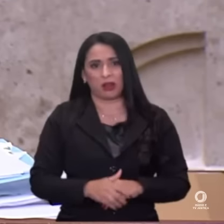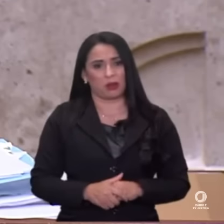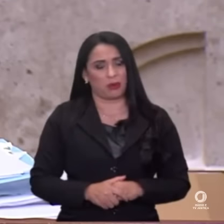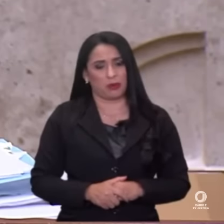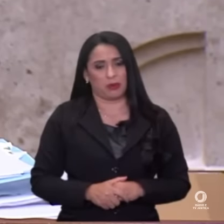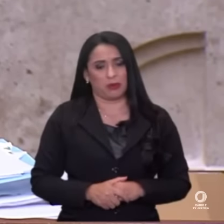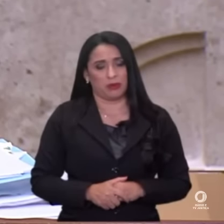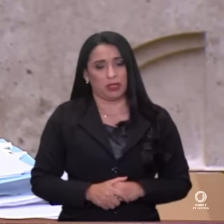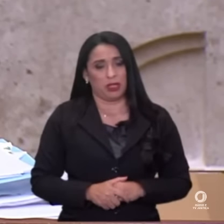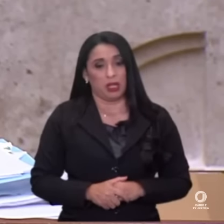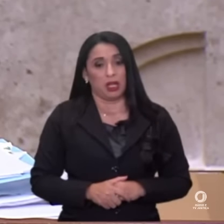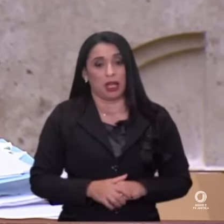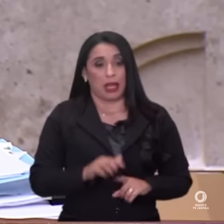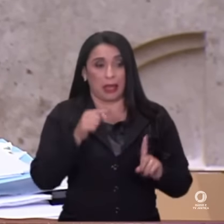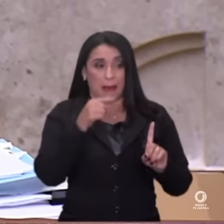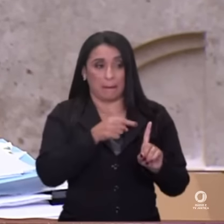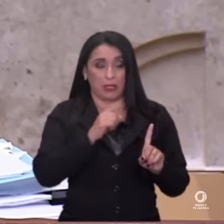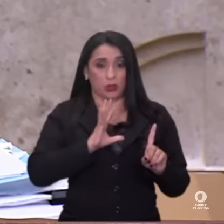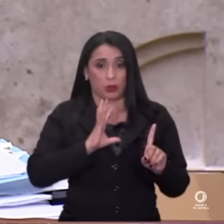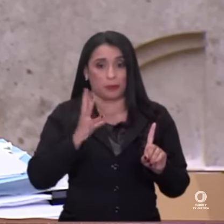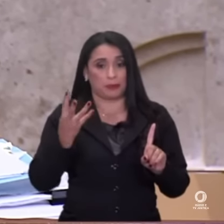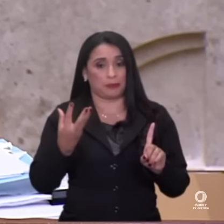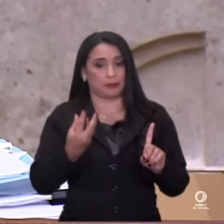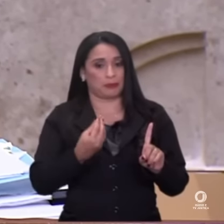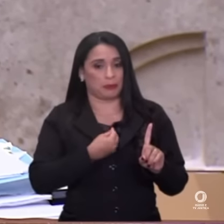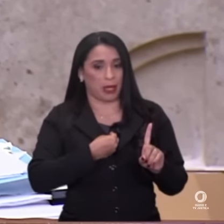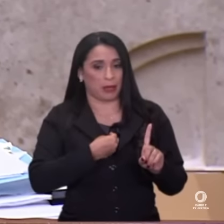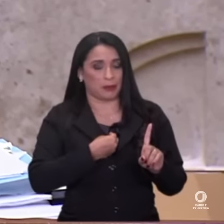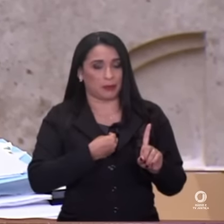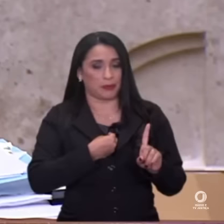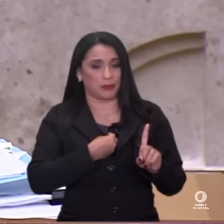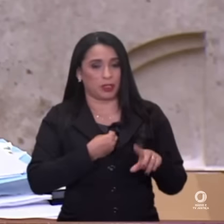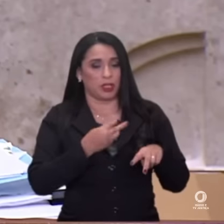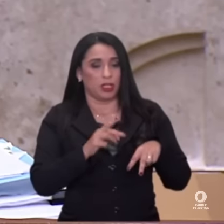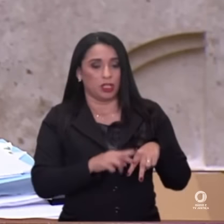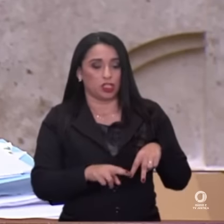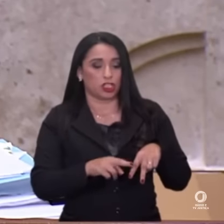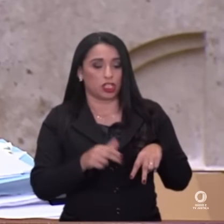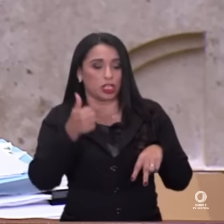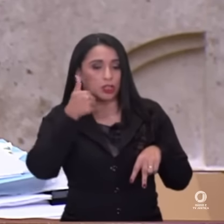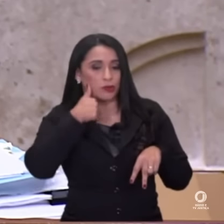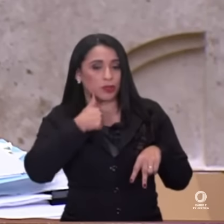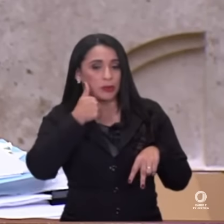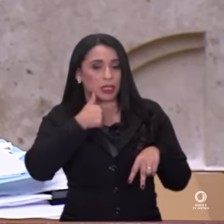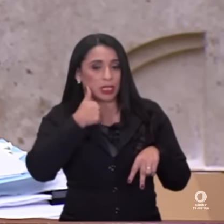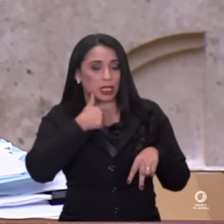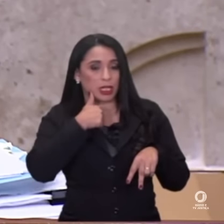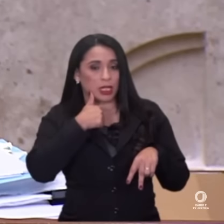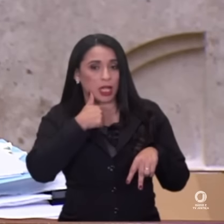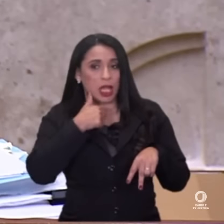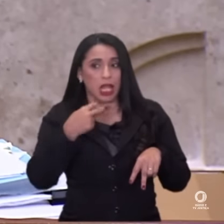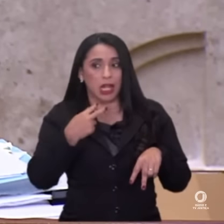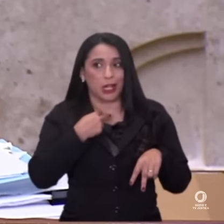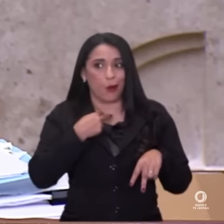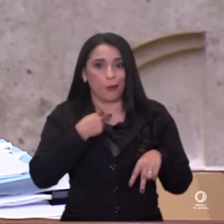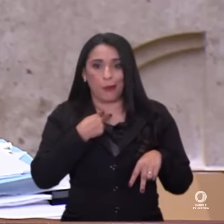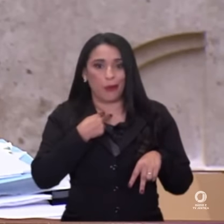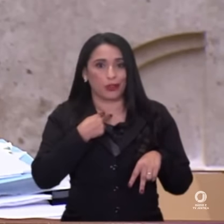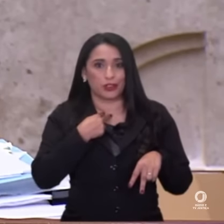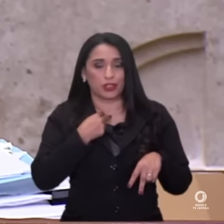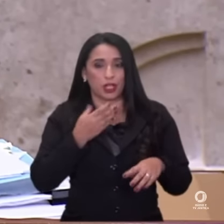esta pessoa transgênero, de identidade de gênero feminina, foi impedida de utilizar